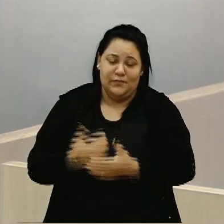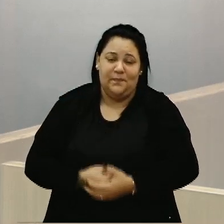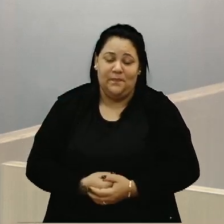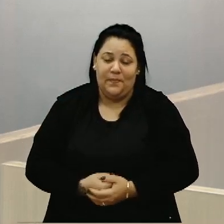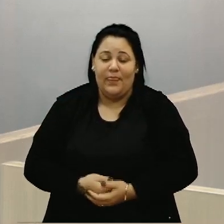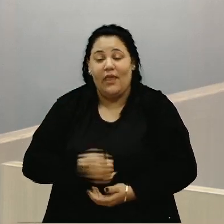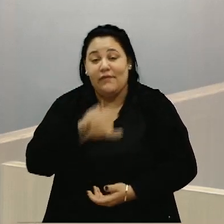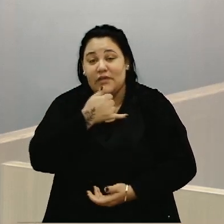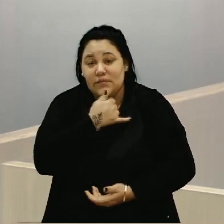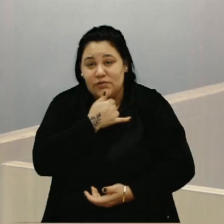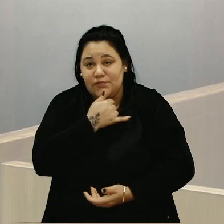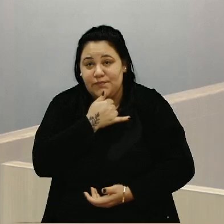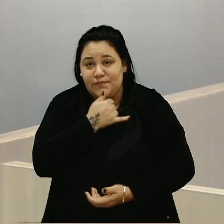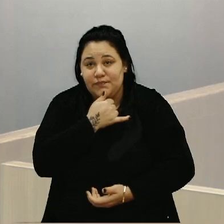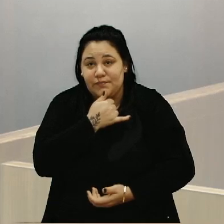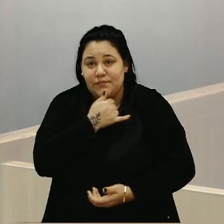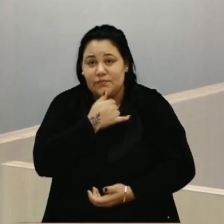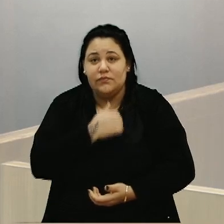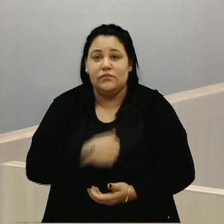Infelizmente,